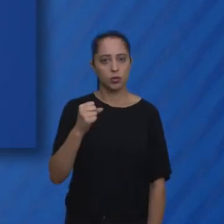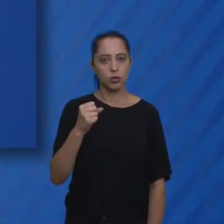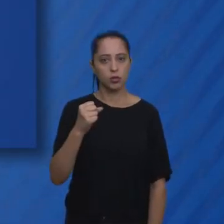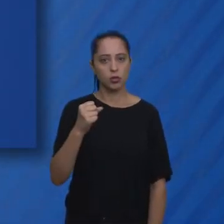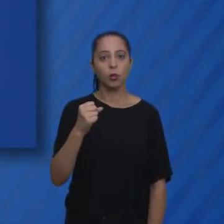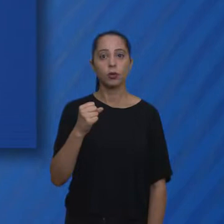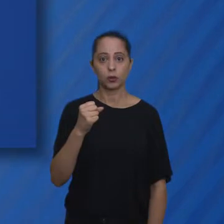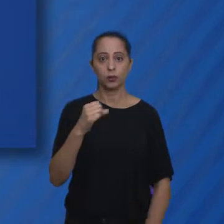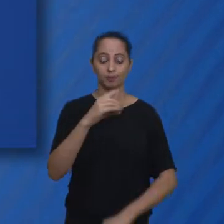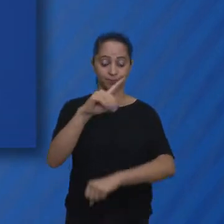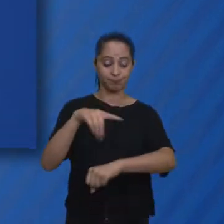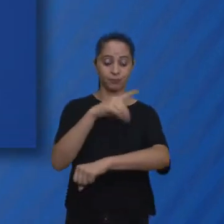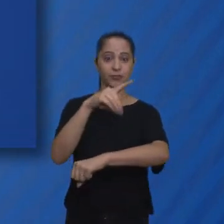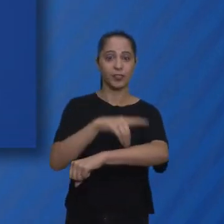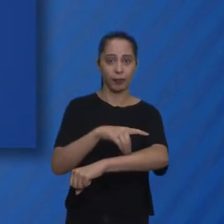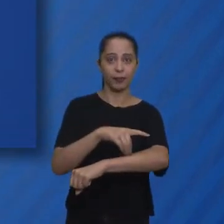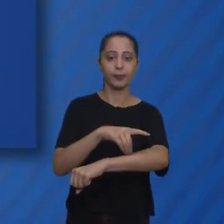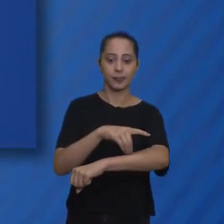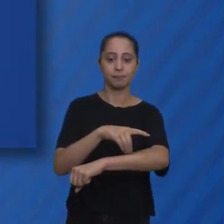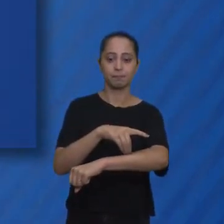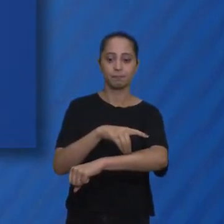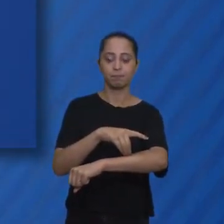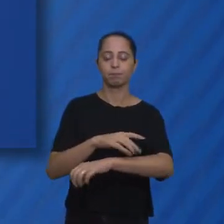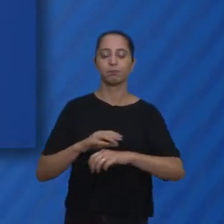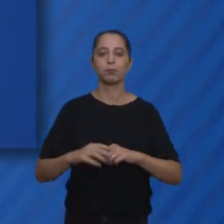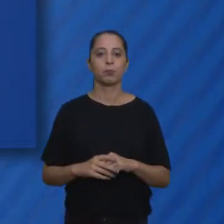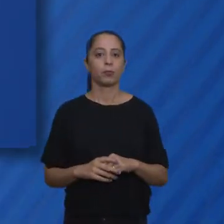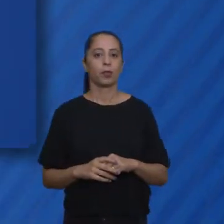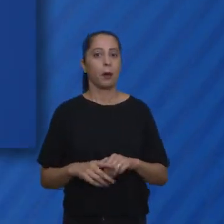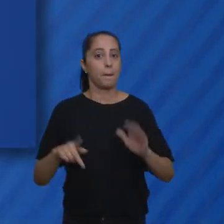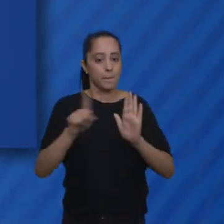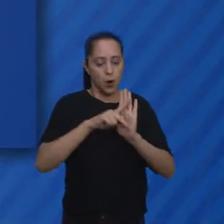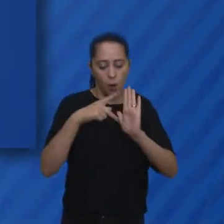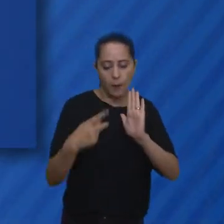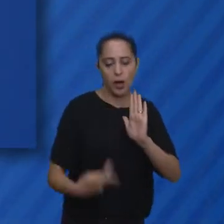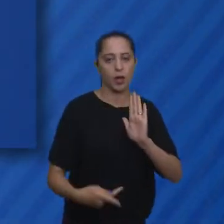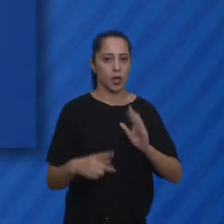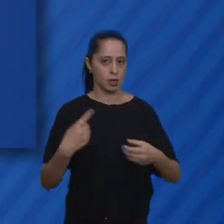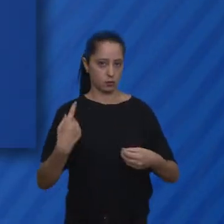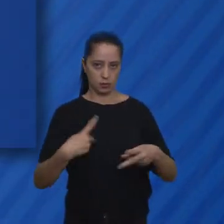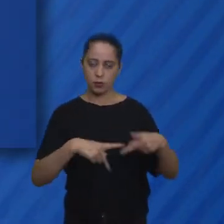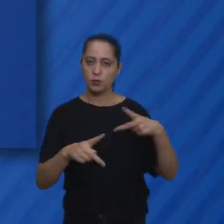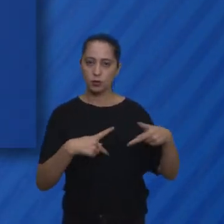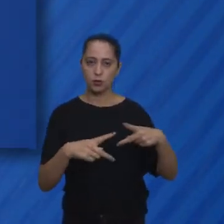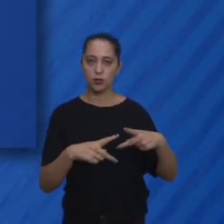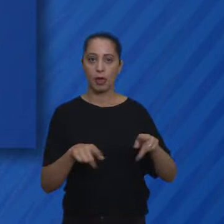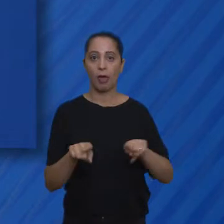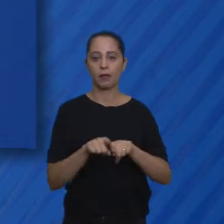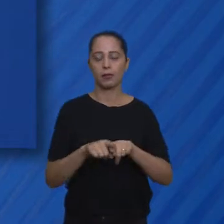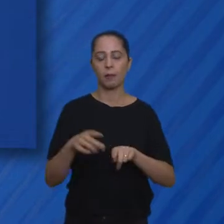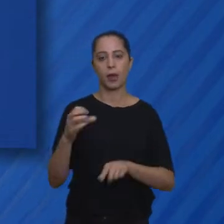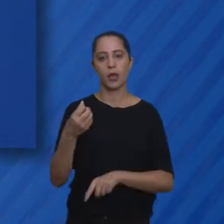casos positivos de dengue, sendo 555 autóctones, ou seja, contraídos na